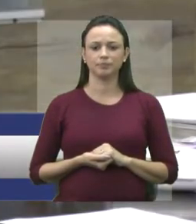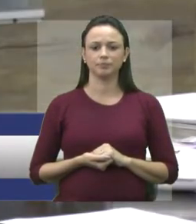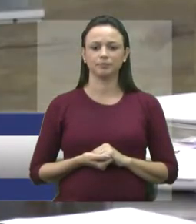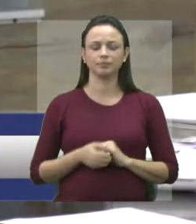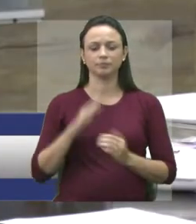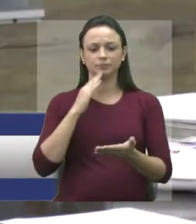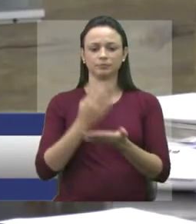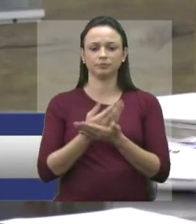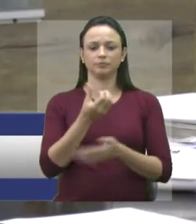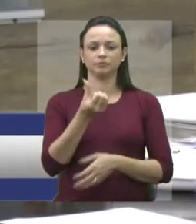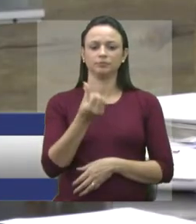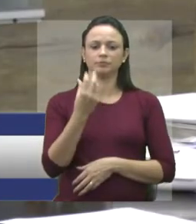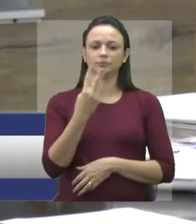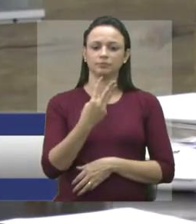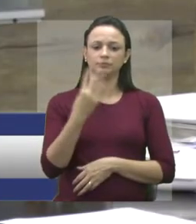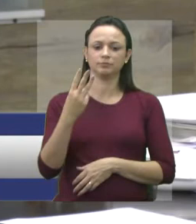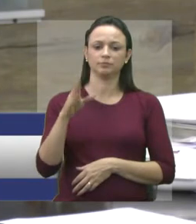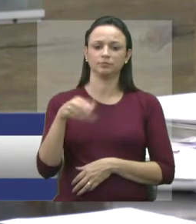Requerimento